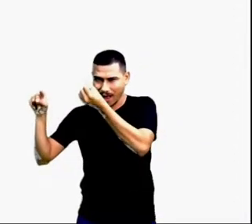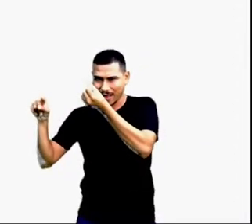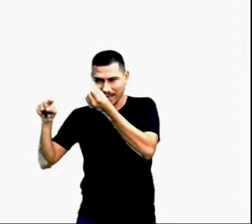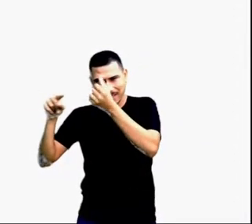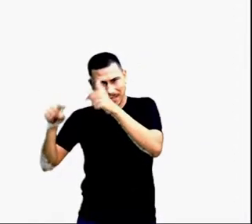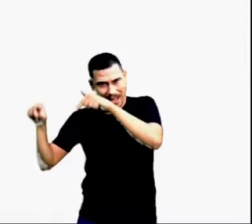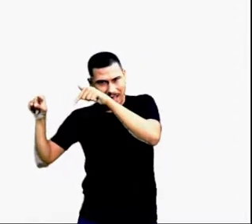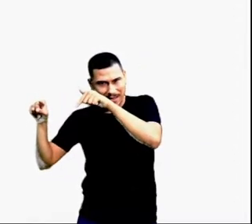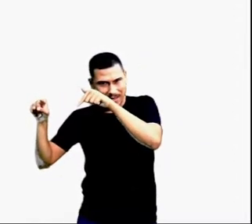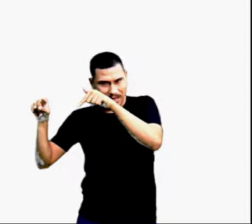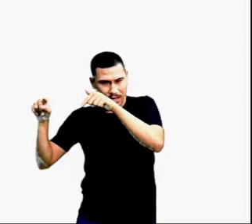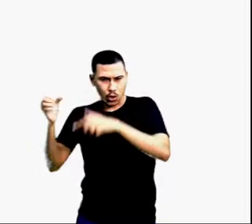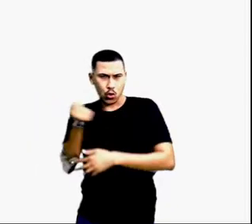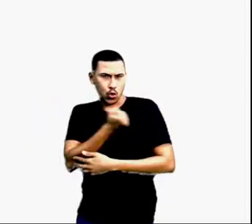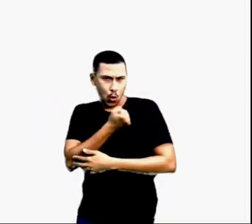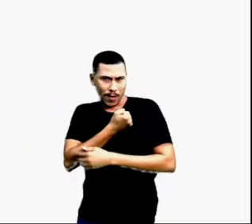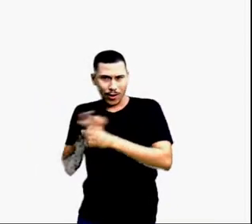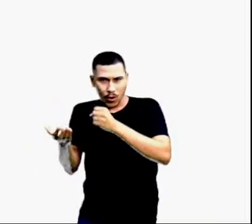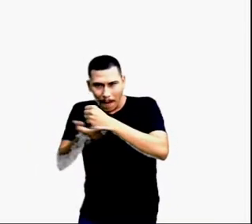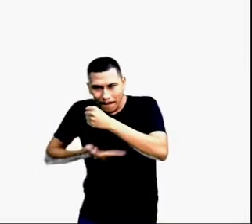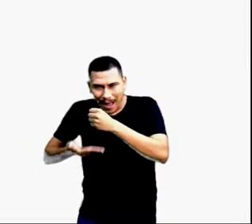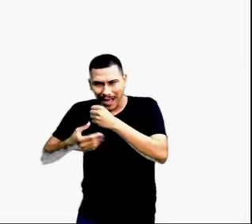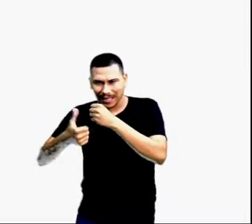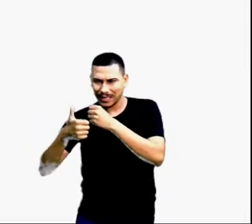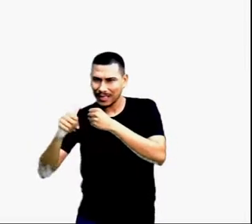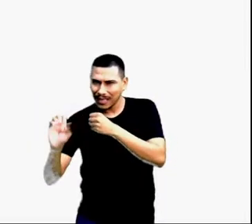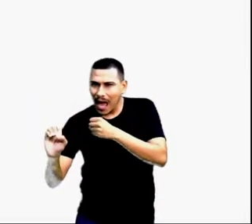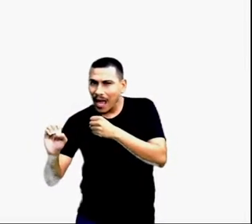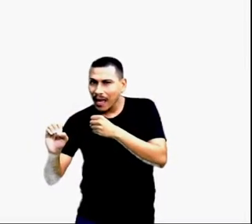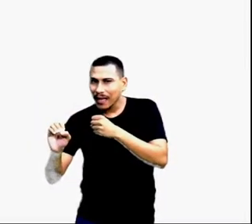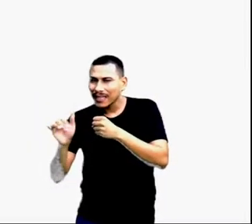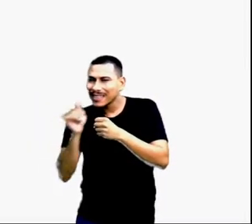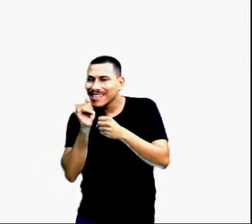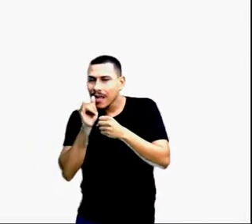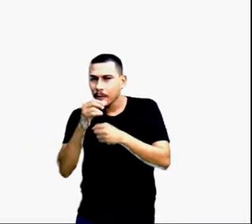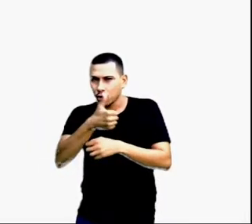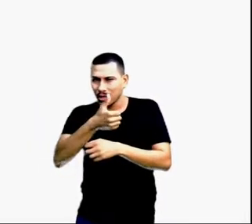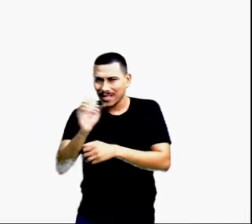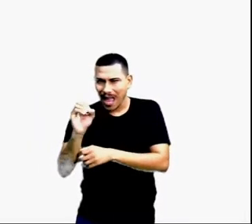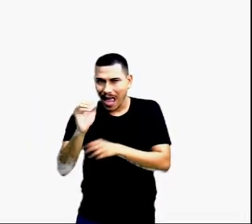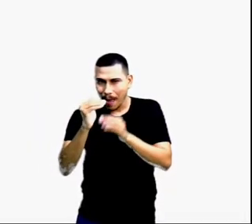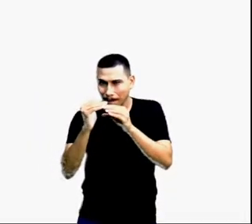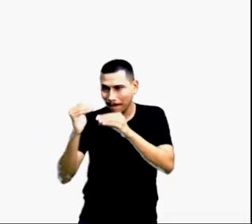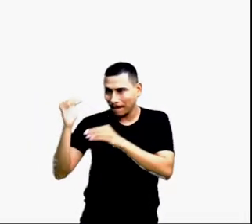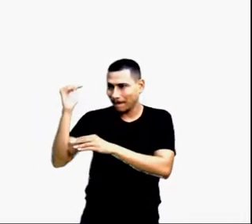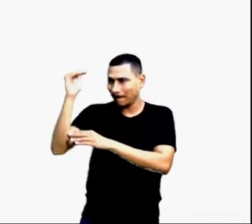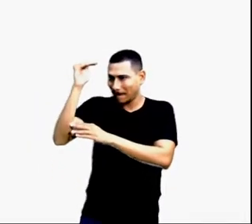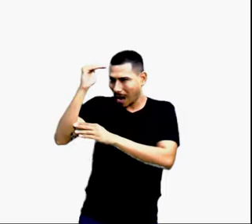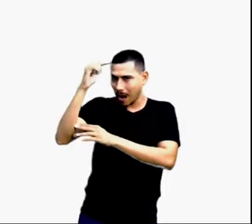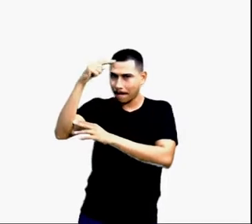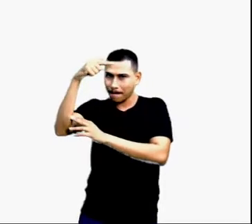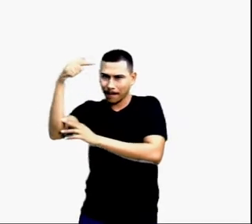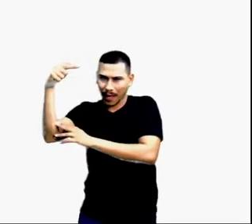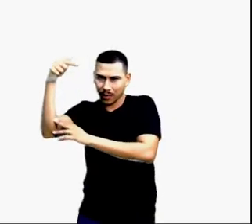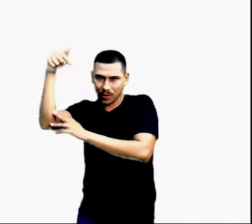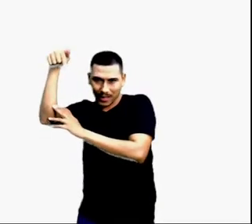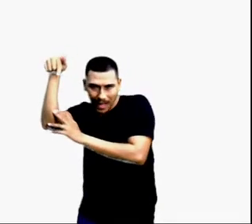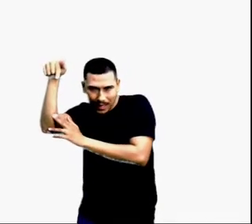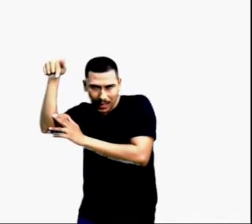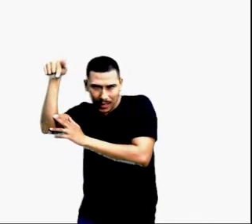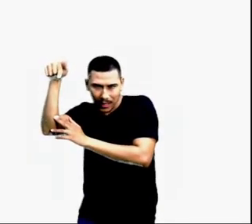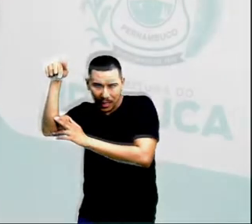esse número escrito na base 10 ficar lá 10 elevado a menos sete